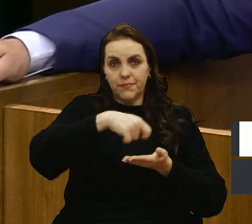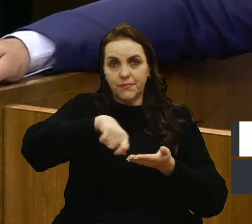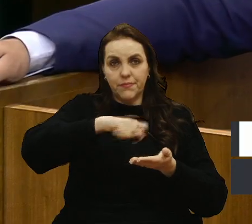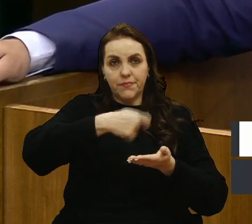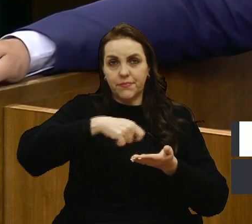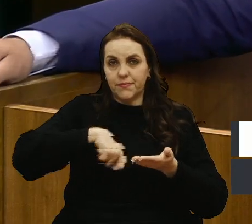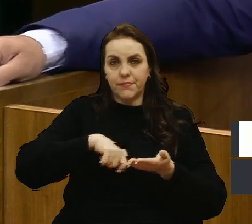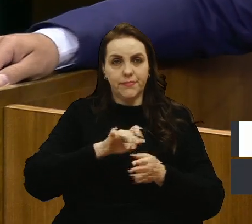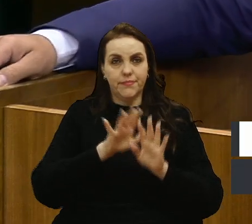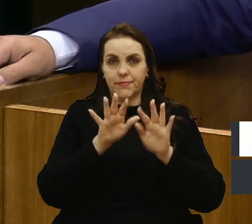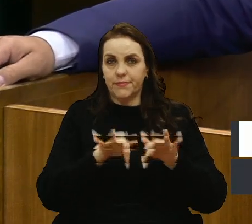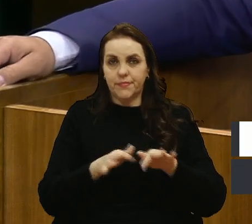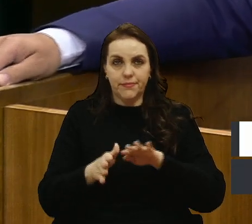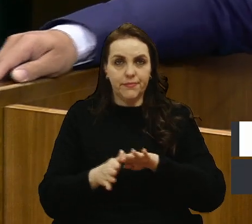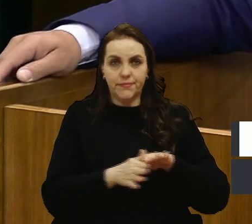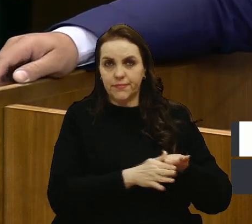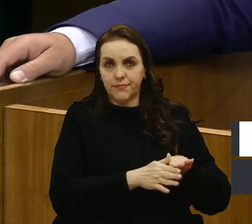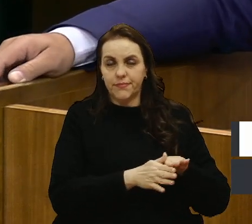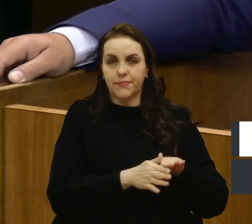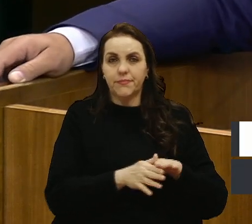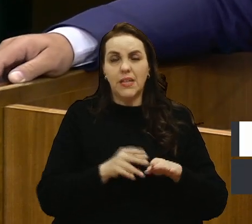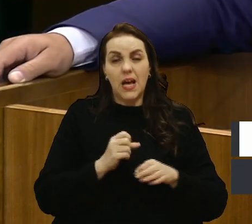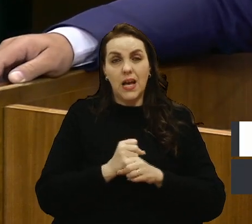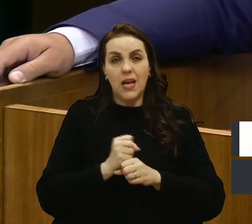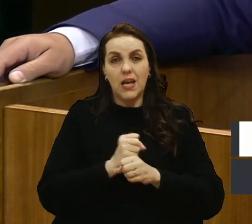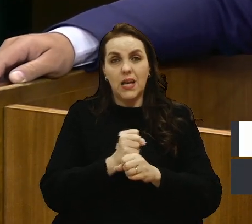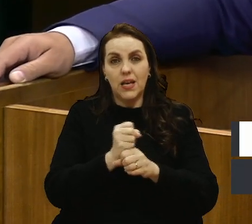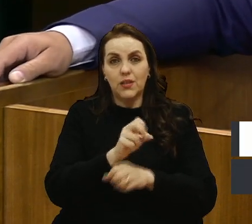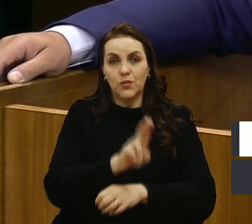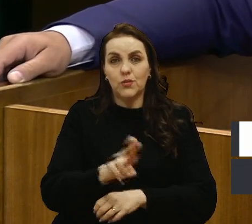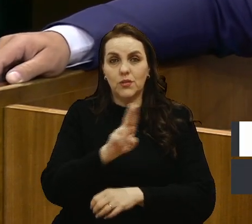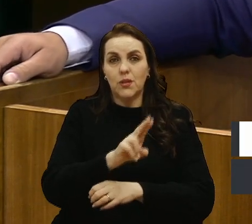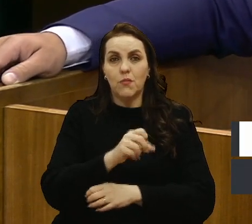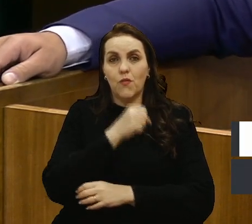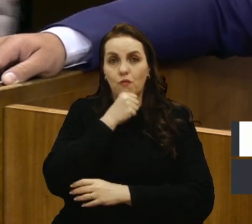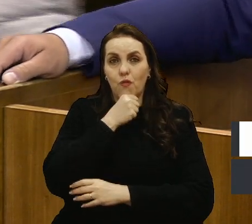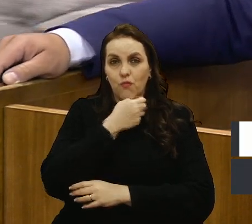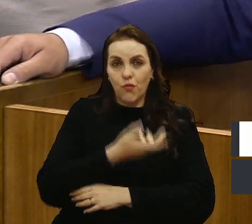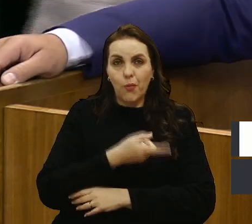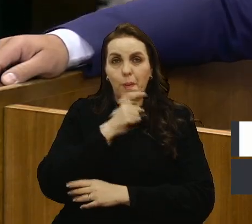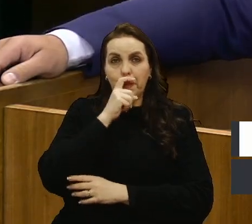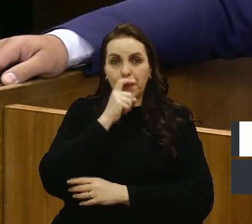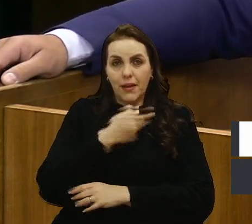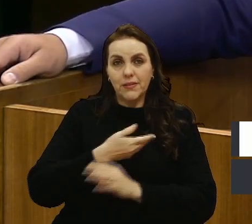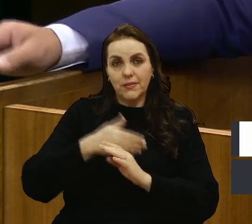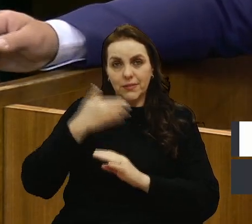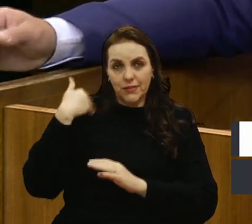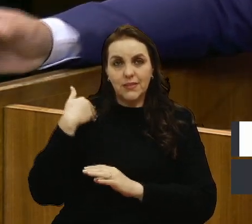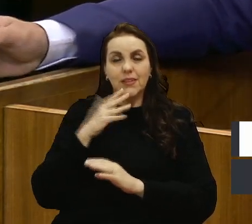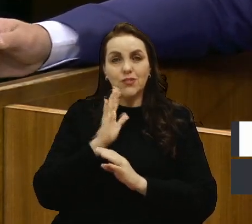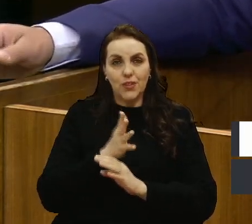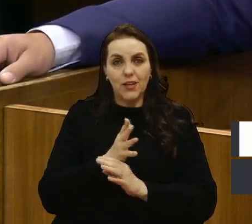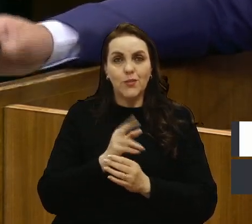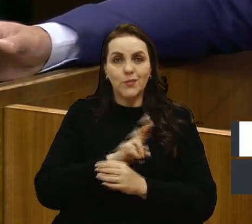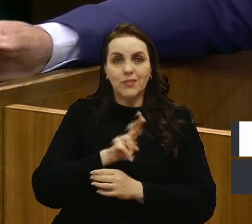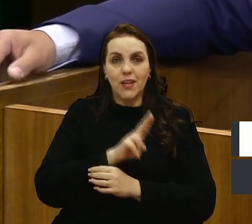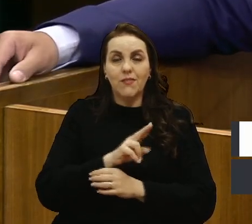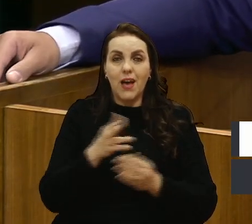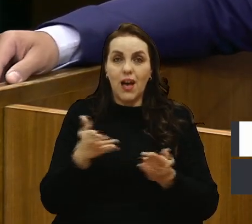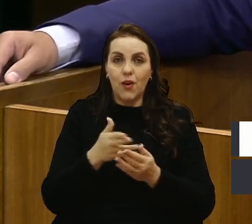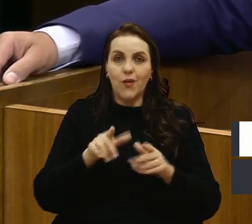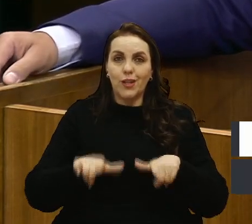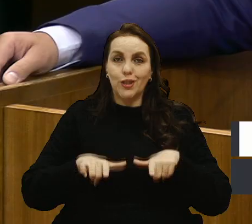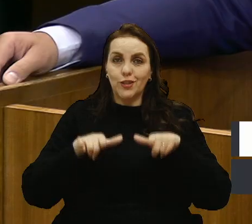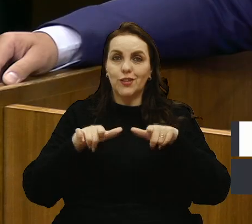talão que a gente usou por muitos e muitos anos, nossos avós, pais, e agora nós adotamos a nota